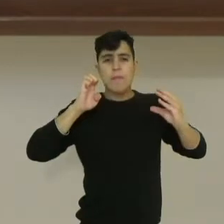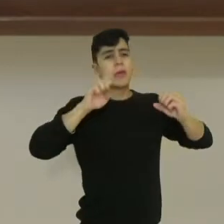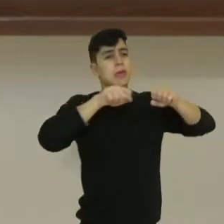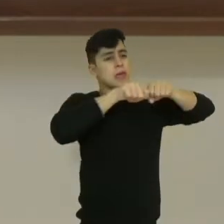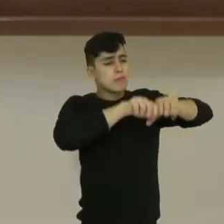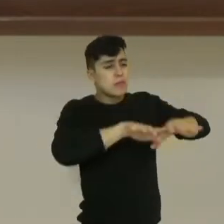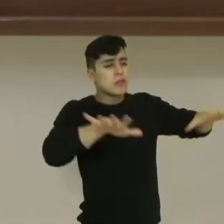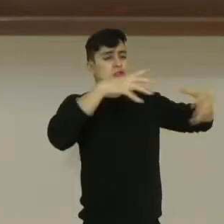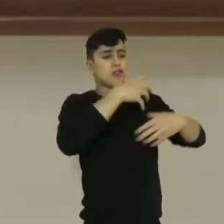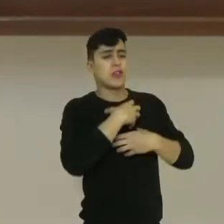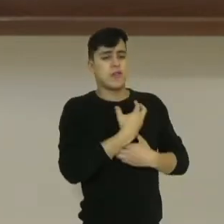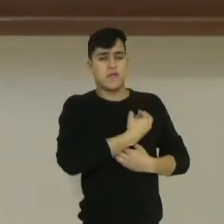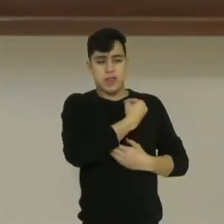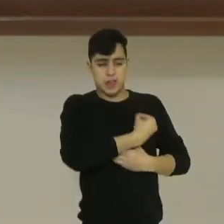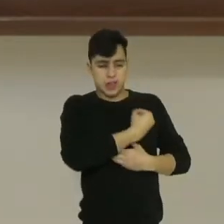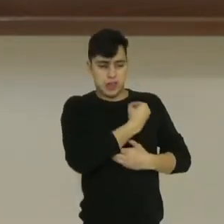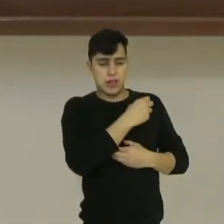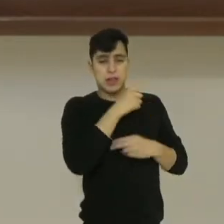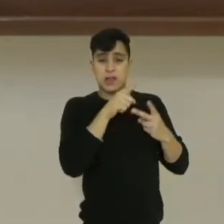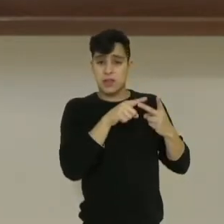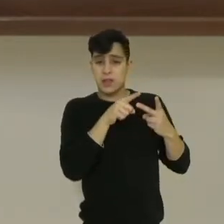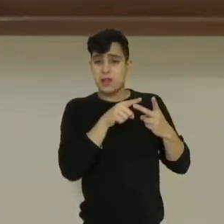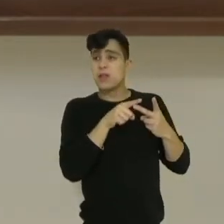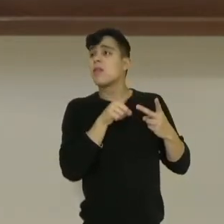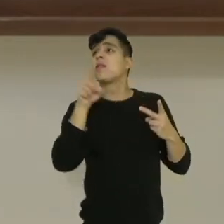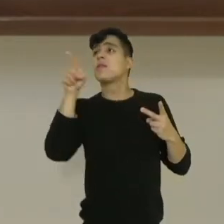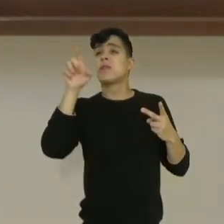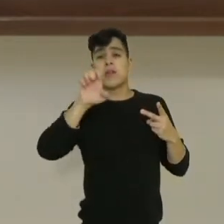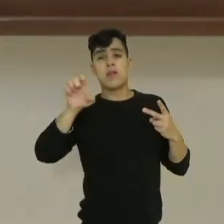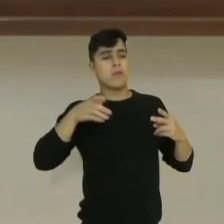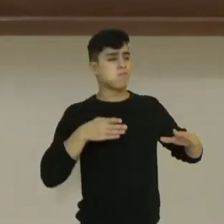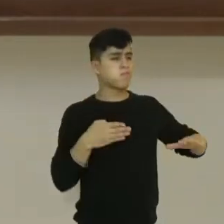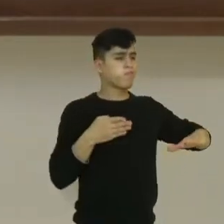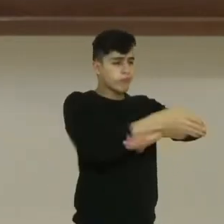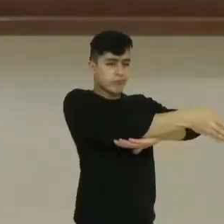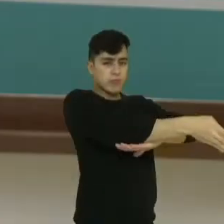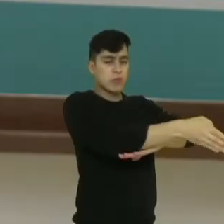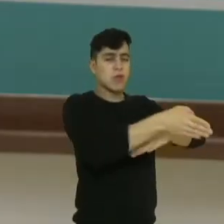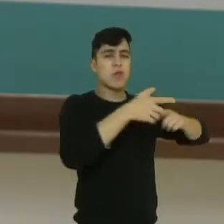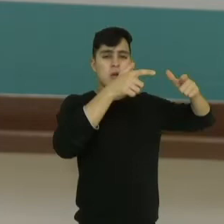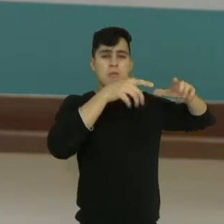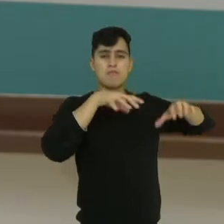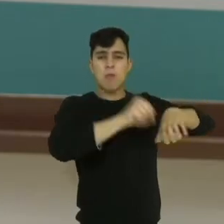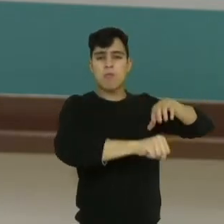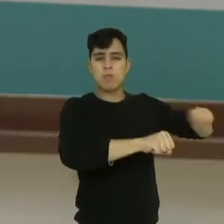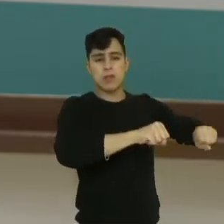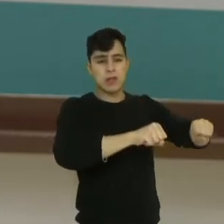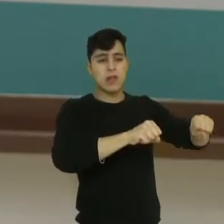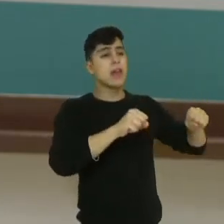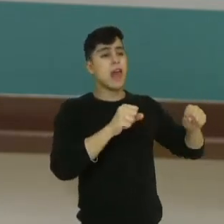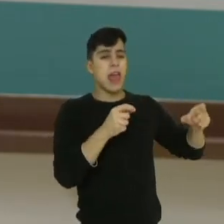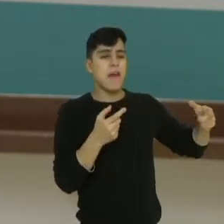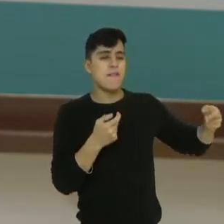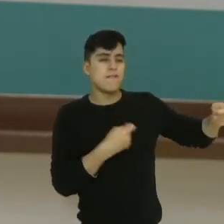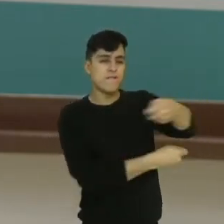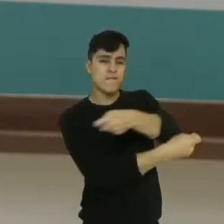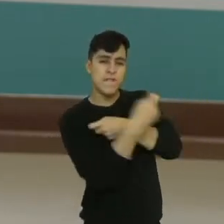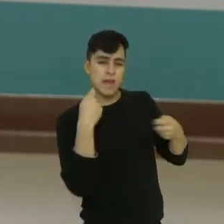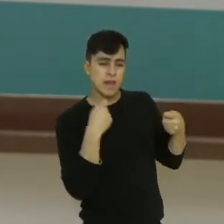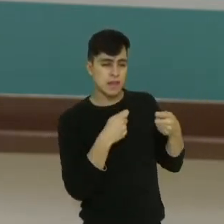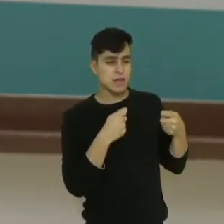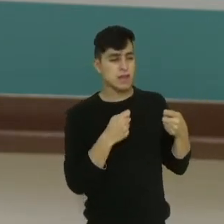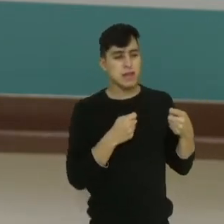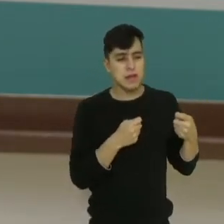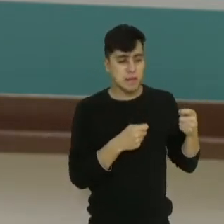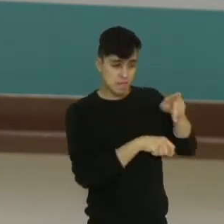de viver e até invadindo alguns lugares, estabelecendo o que a gente chama de comércio mercantil. Esse comércio